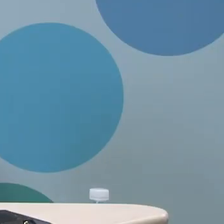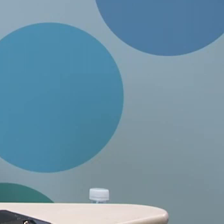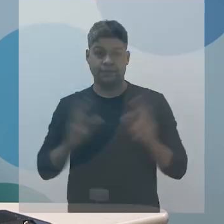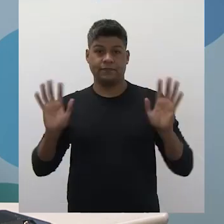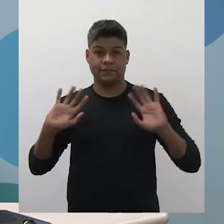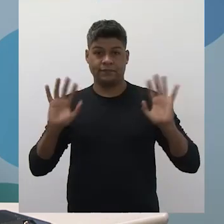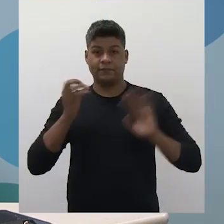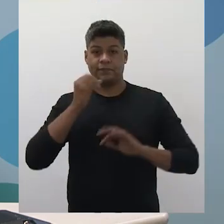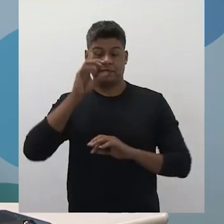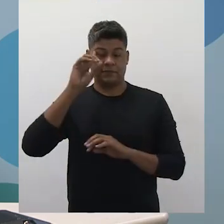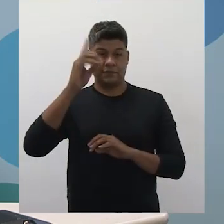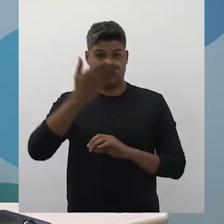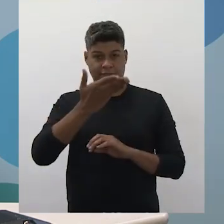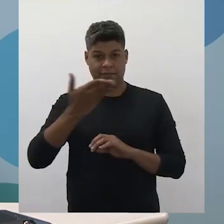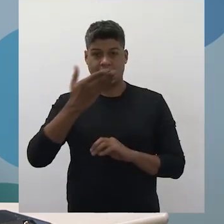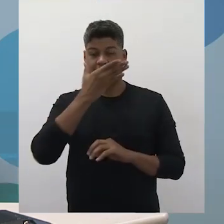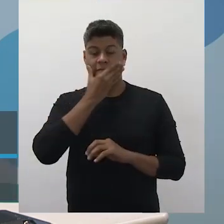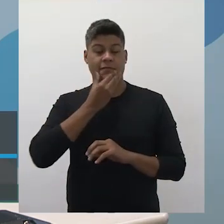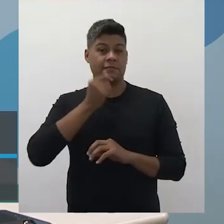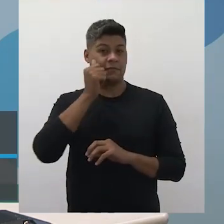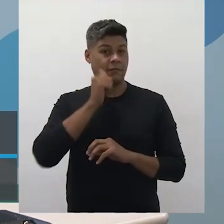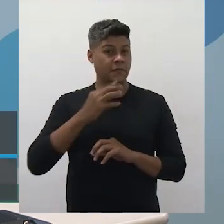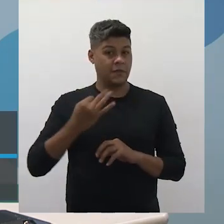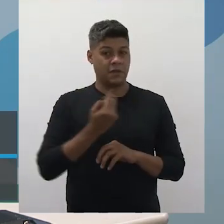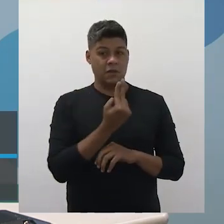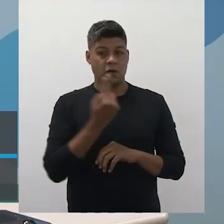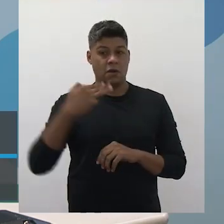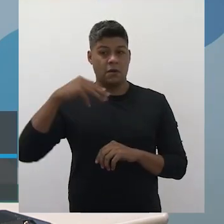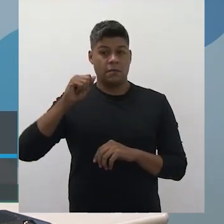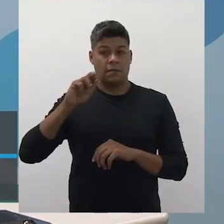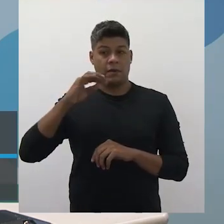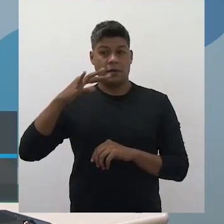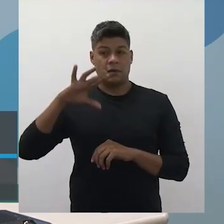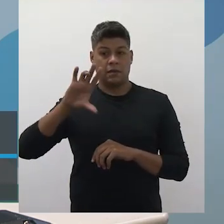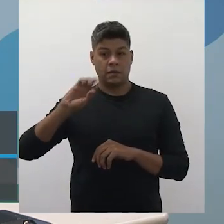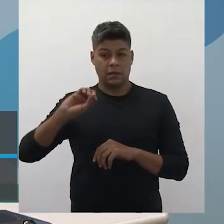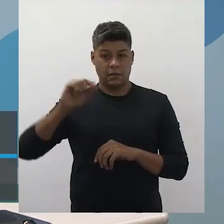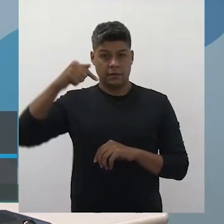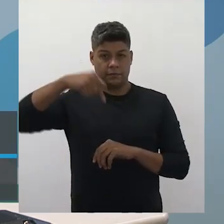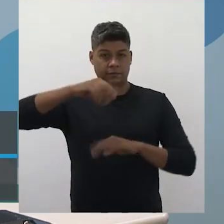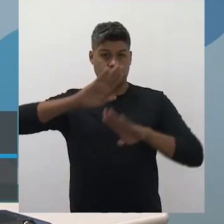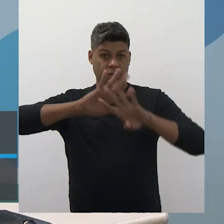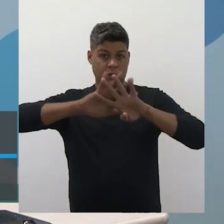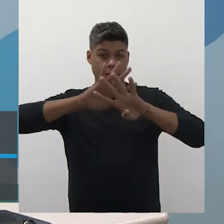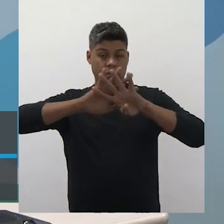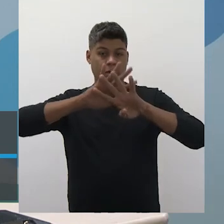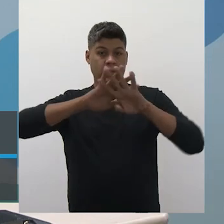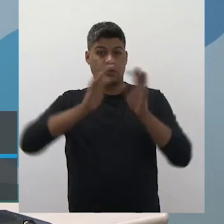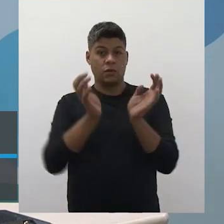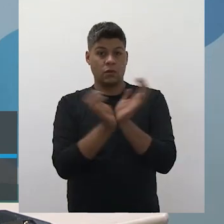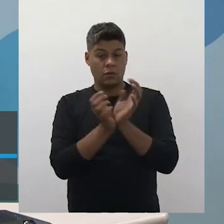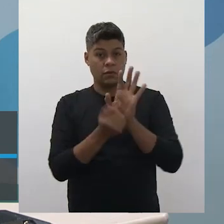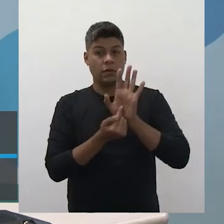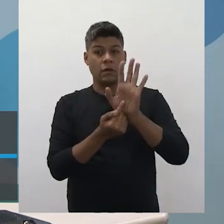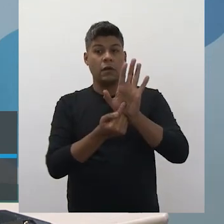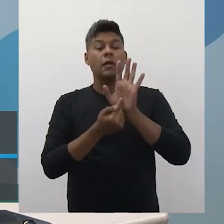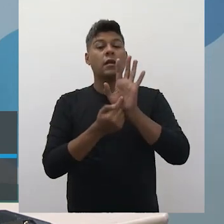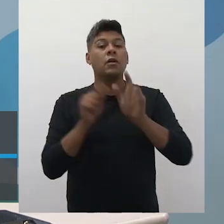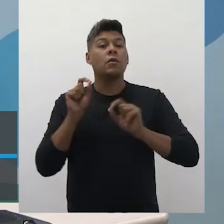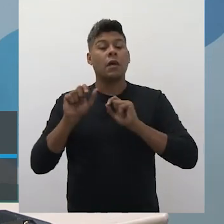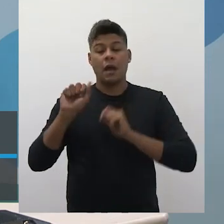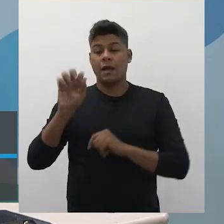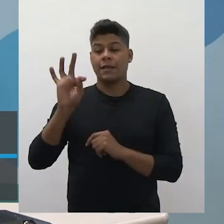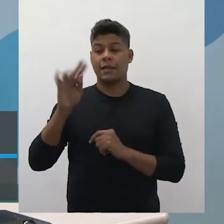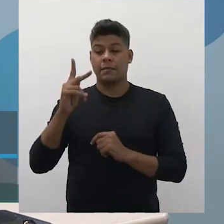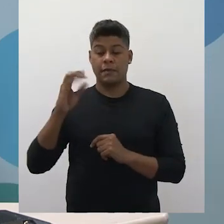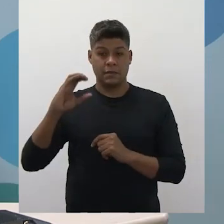Bom dia a todos e a todas. Eu sou Marcelo Navarro, da equipe de matemática. Estarei aqui fazendo a apresentação da ATPC,